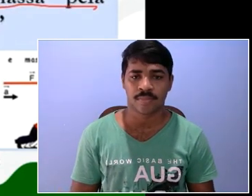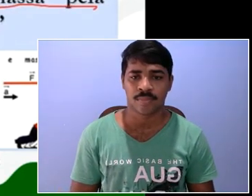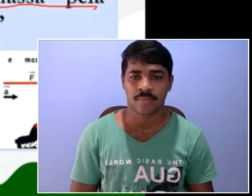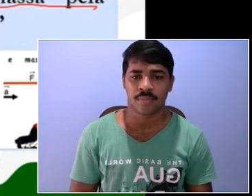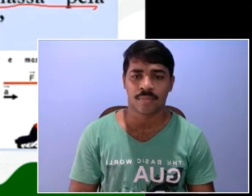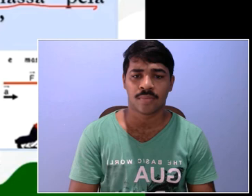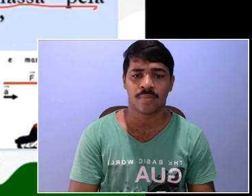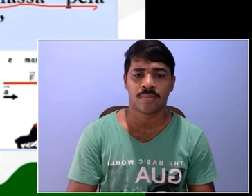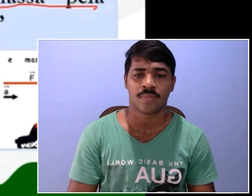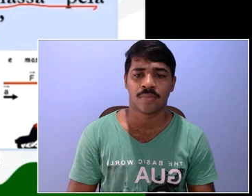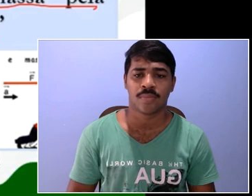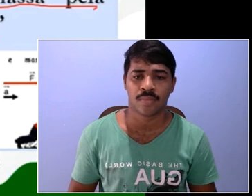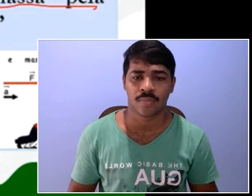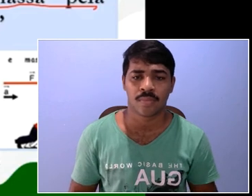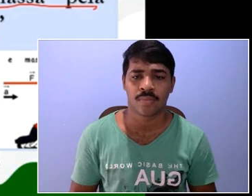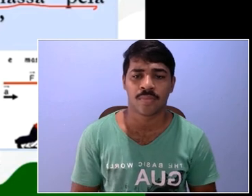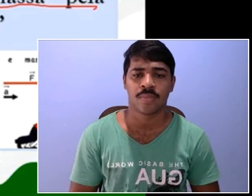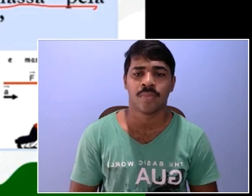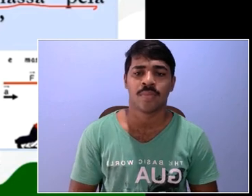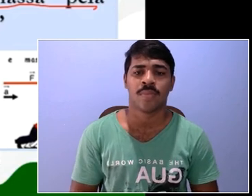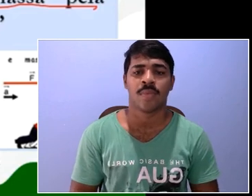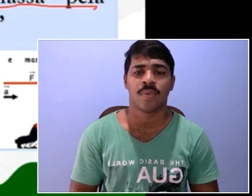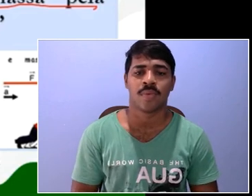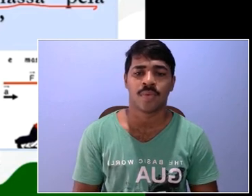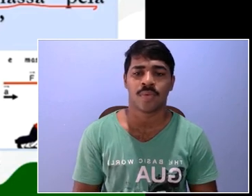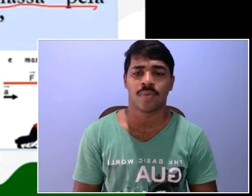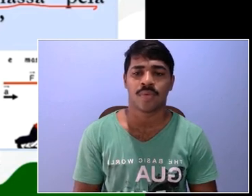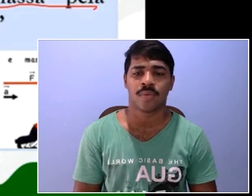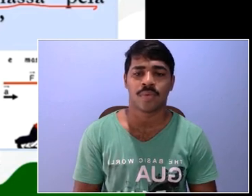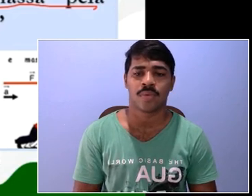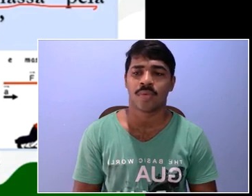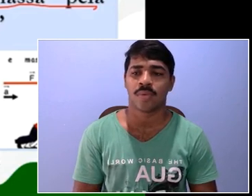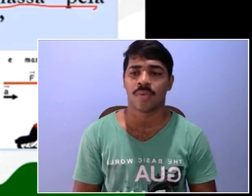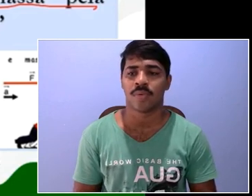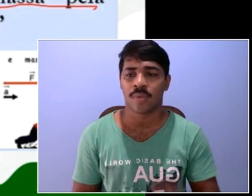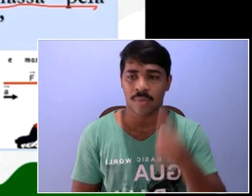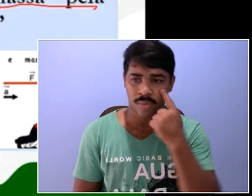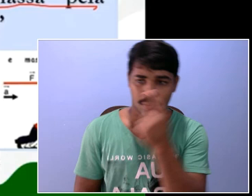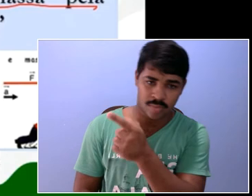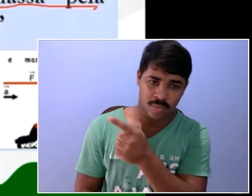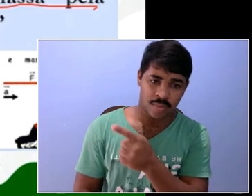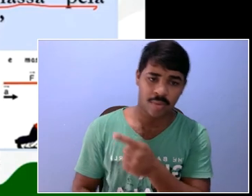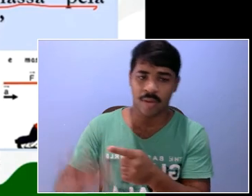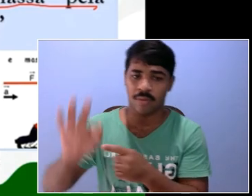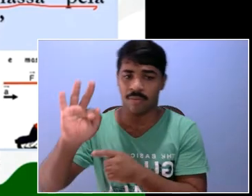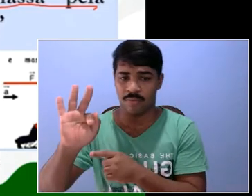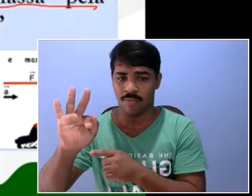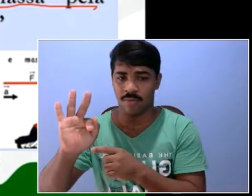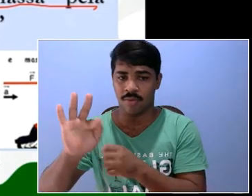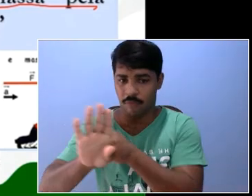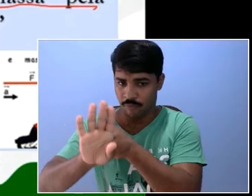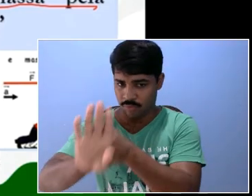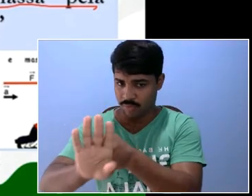vimos no slide anterior. Ou seja, a força é igual ao